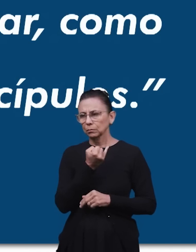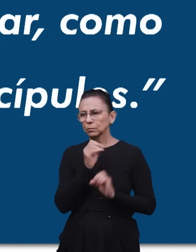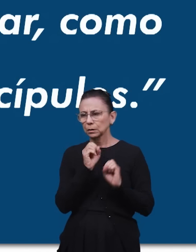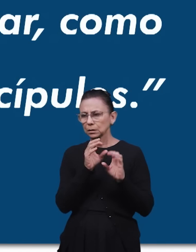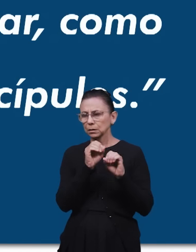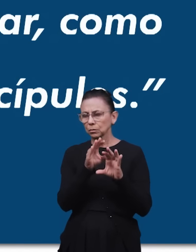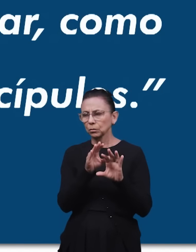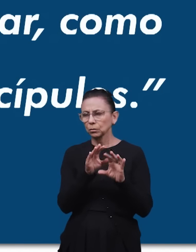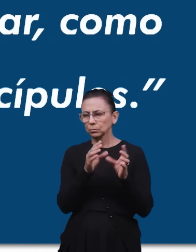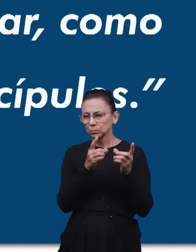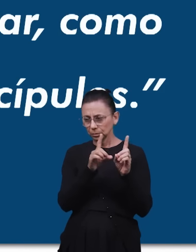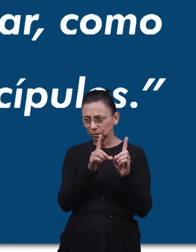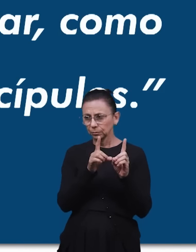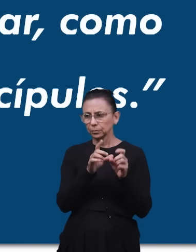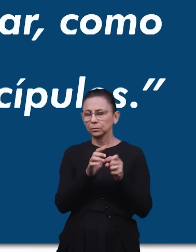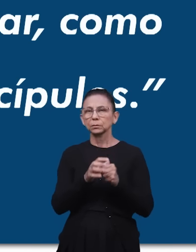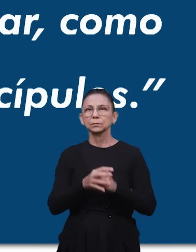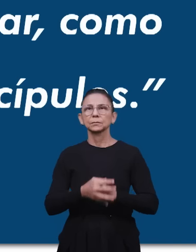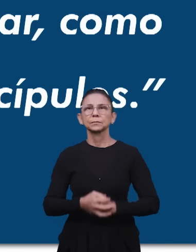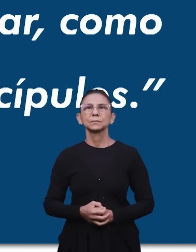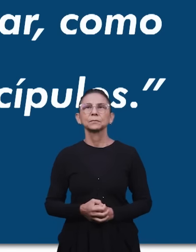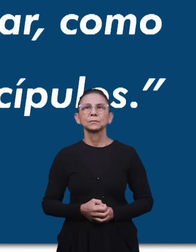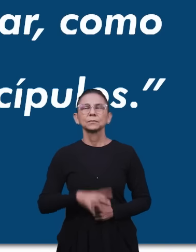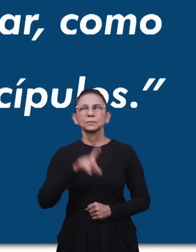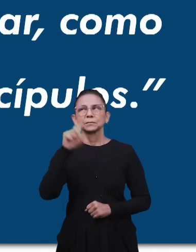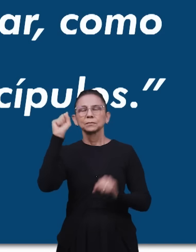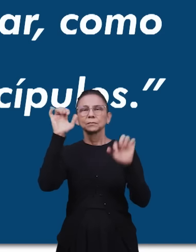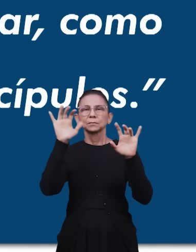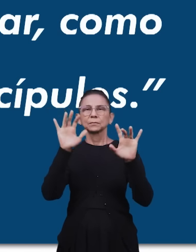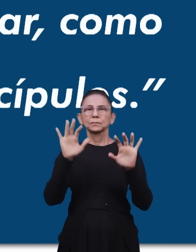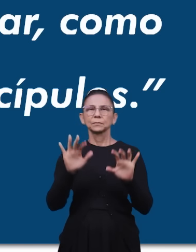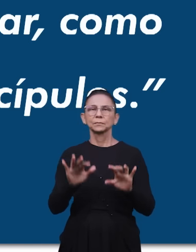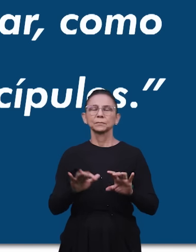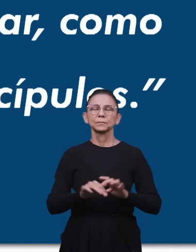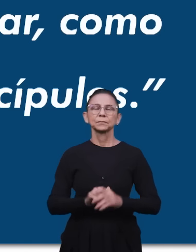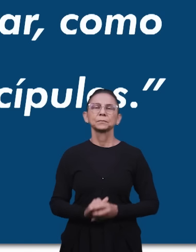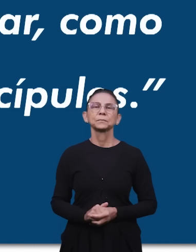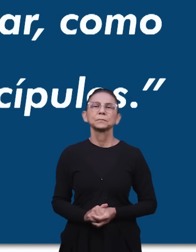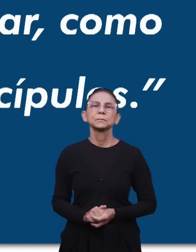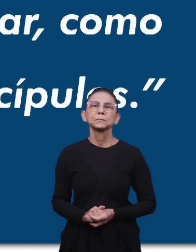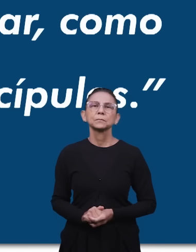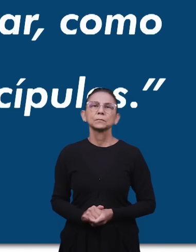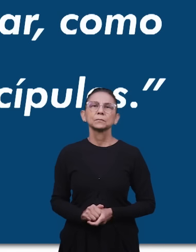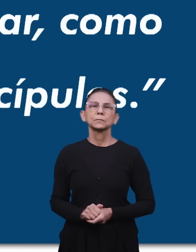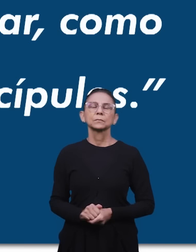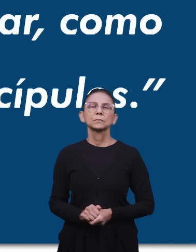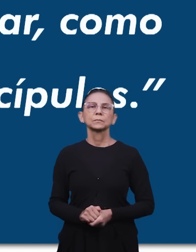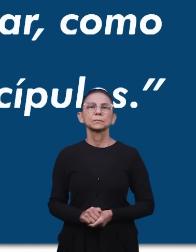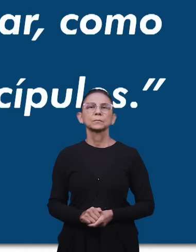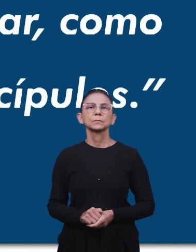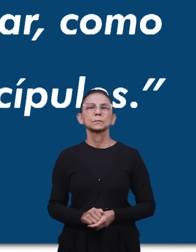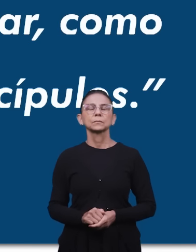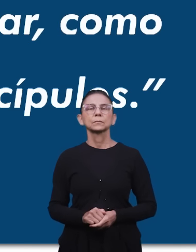discípulos. Que o Senhor nos abençoe. Louvado seja o nome do Senhor. Meus